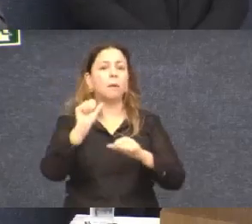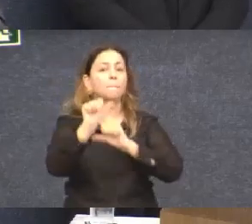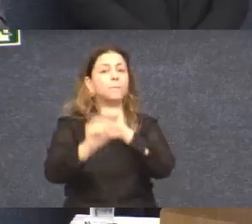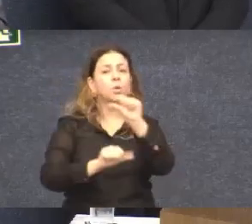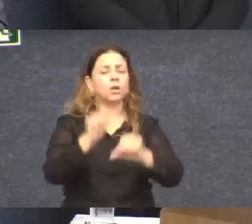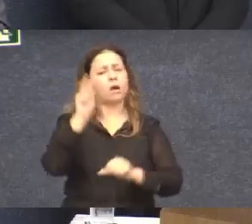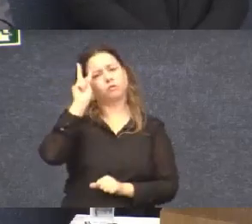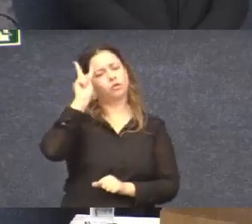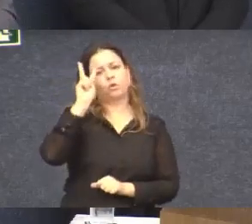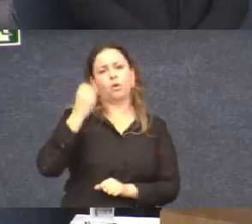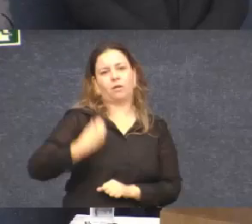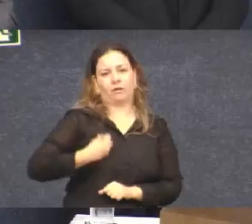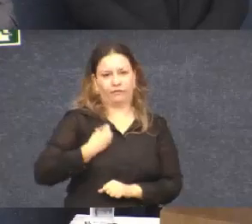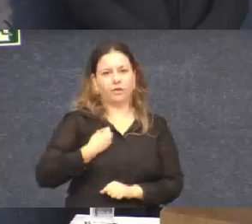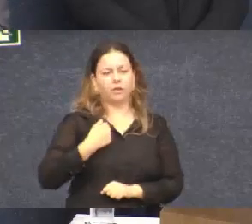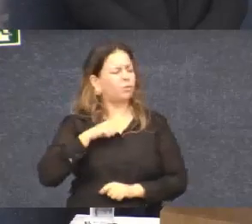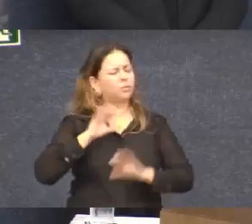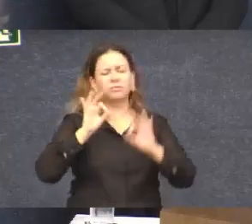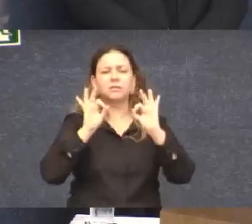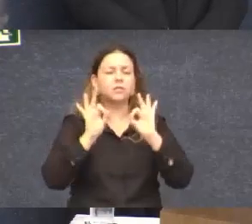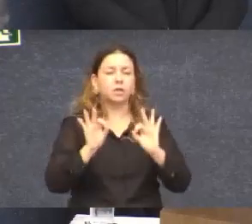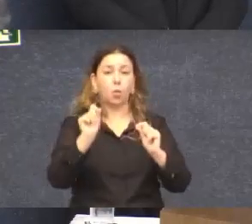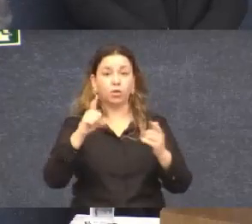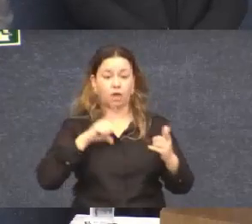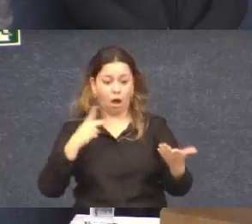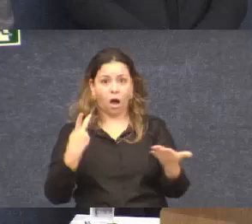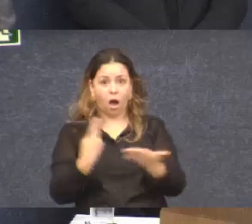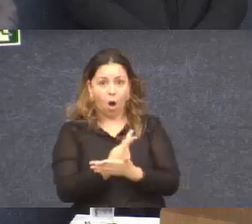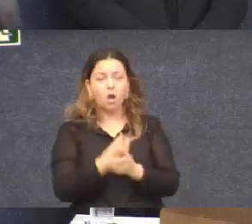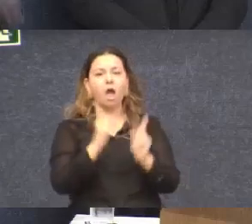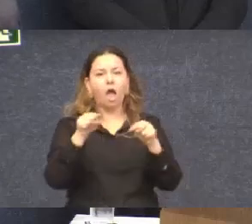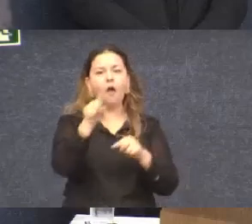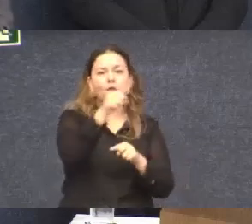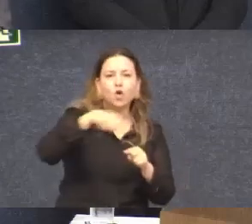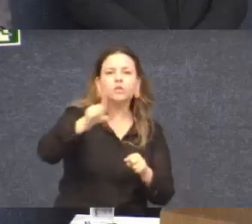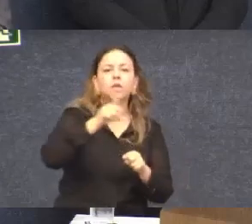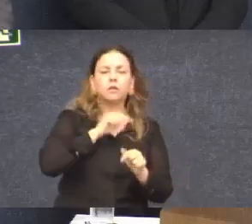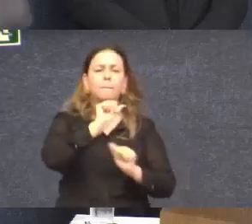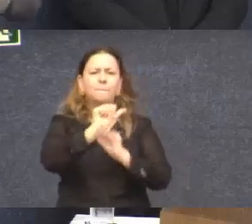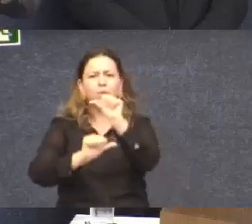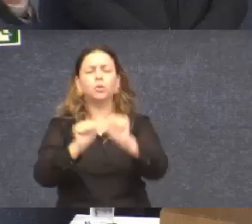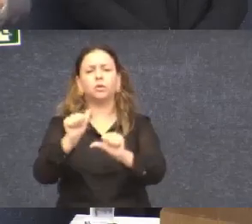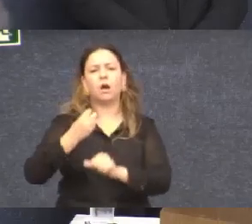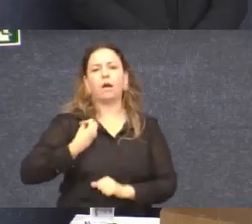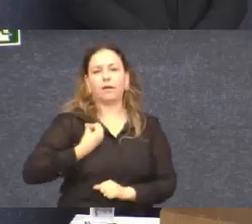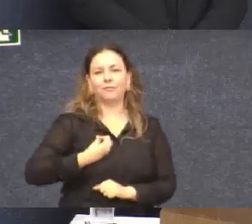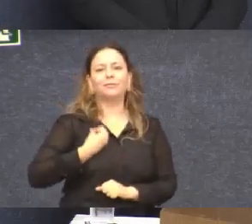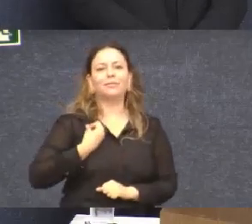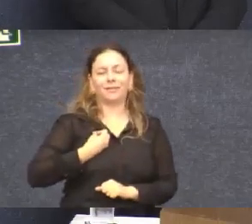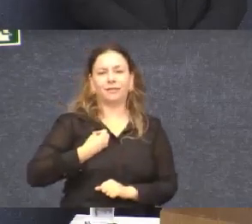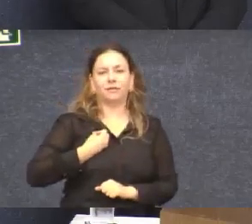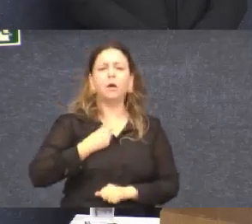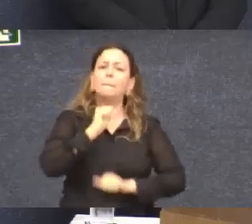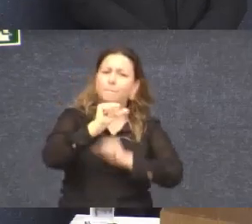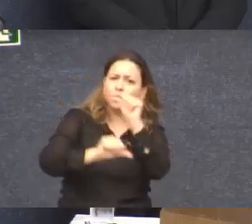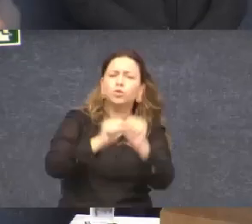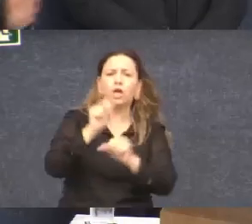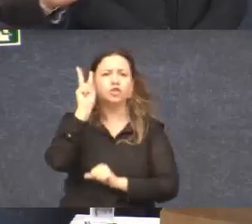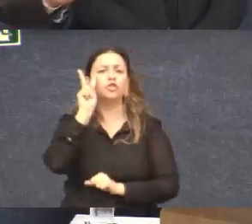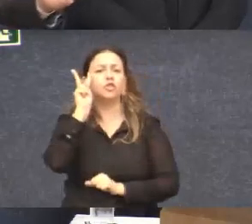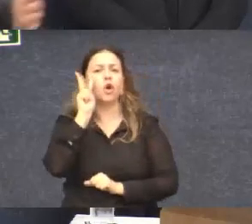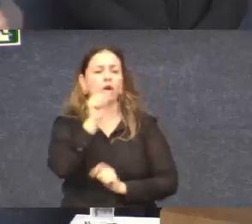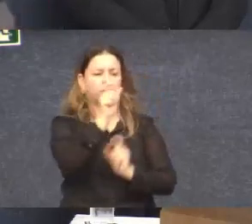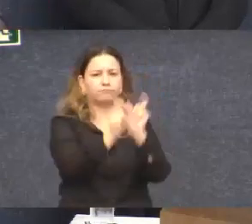de vida. E eu tenho certeza que o que está acontecendo é que vocês estão mudando vidas, vocês estão mudando histórias de